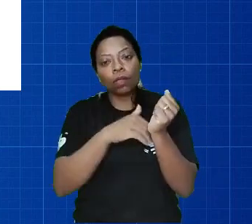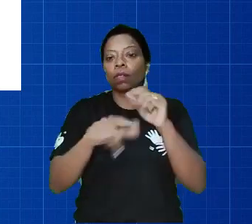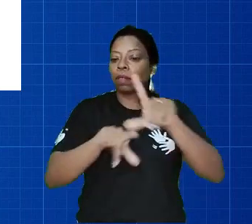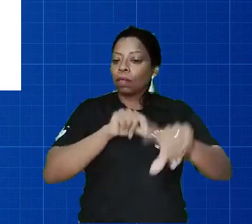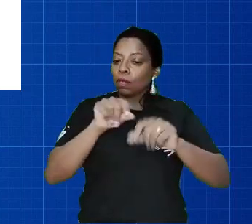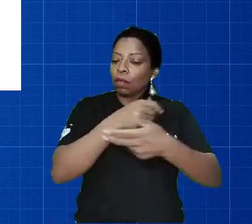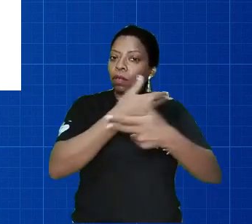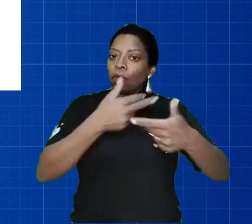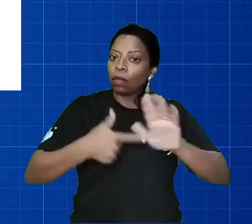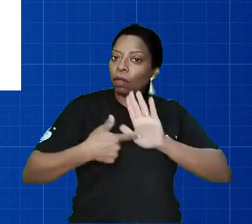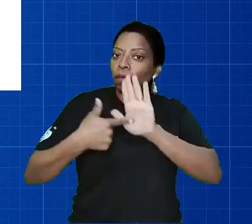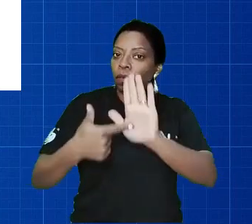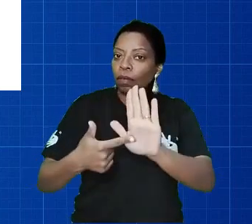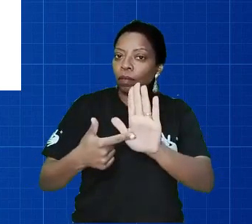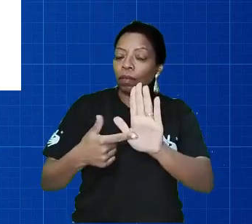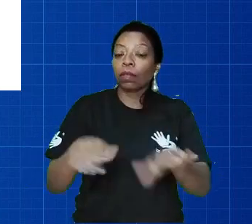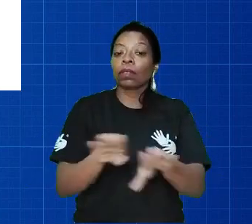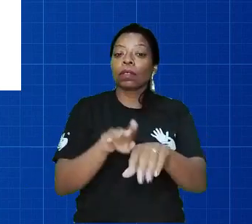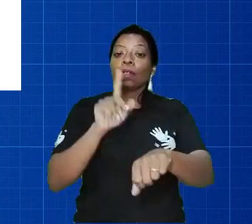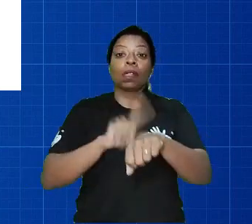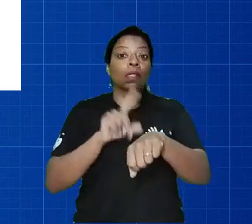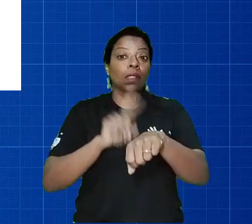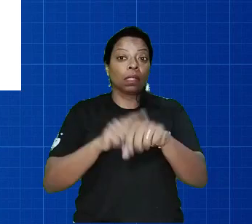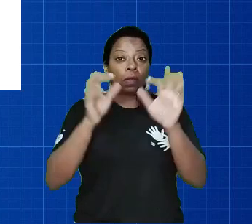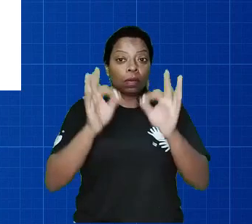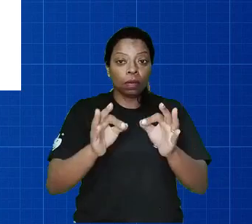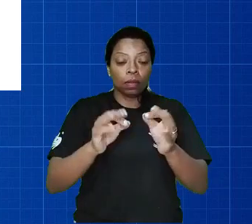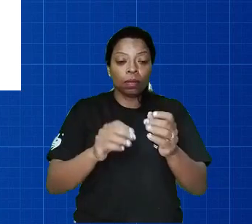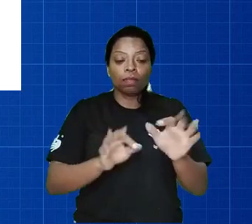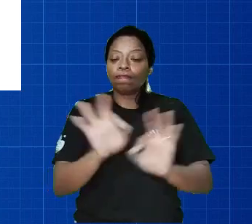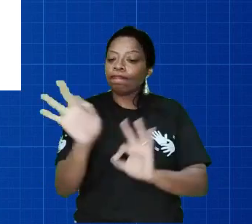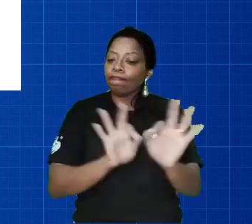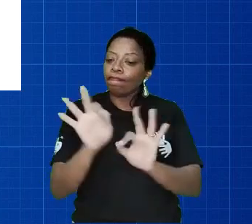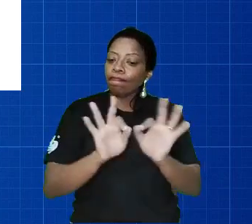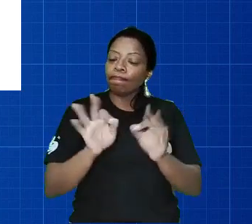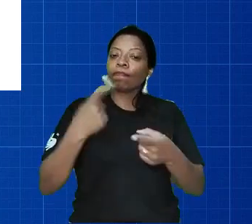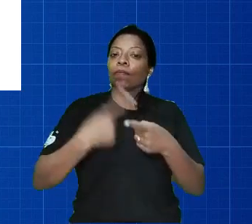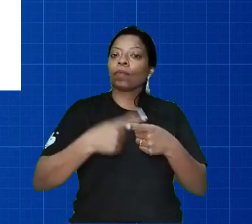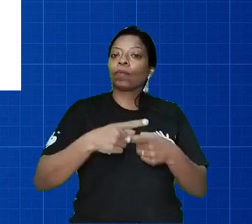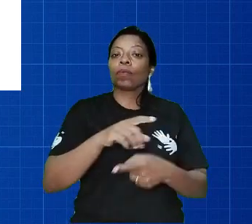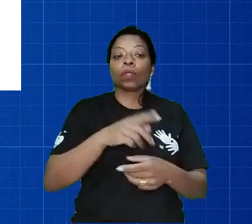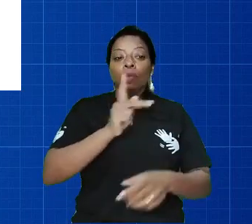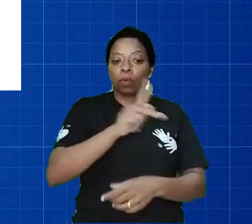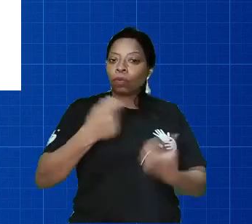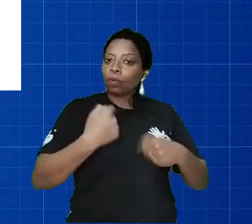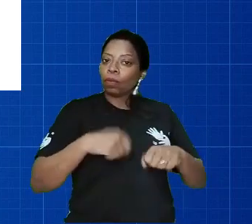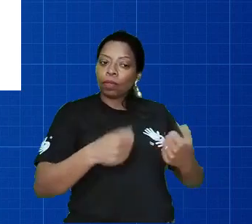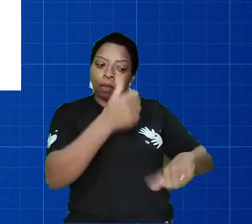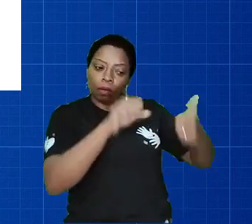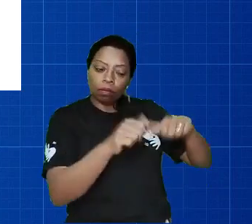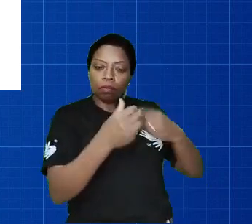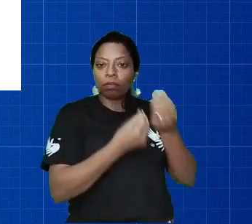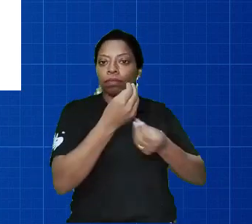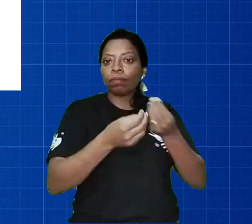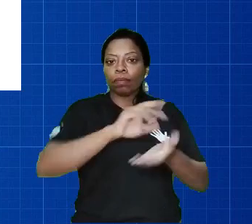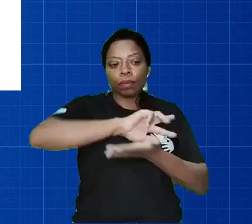também para disponibilizar e organizar um tempo para que os professores possam, de fato, analisar as